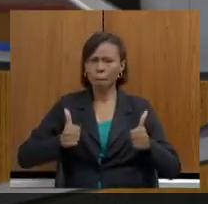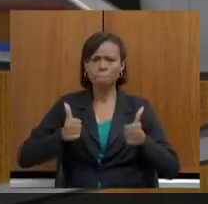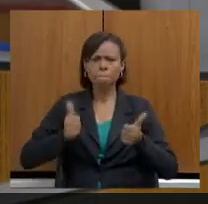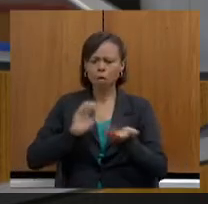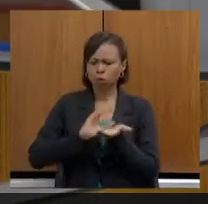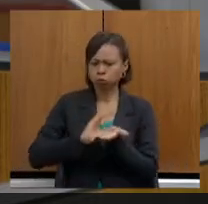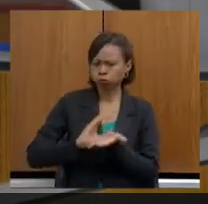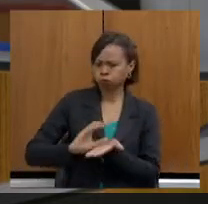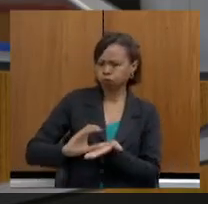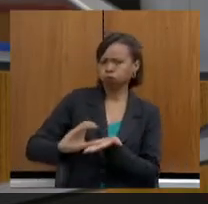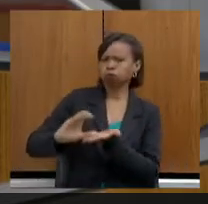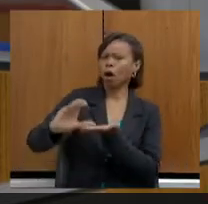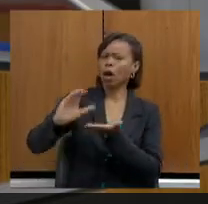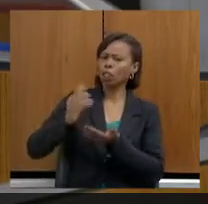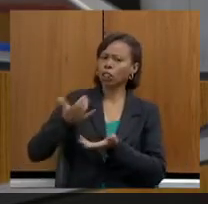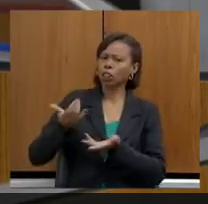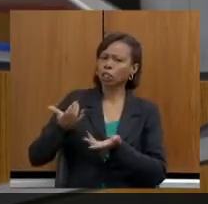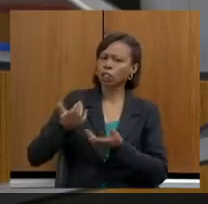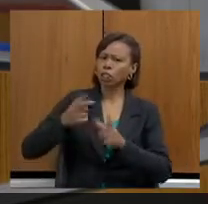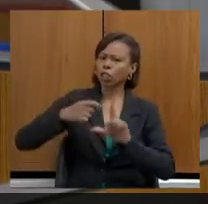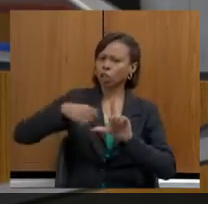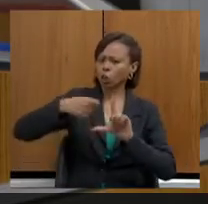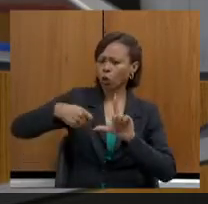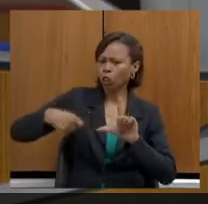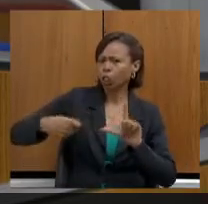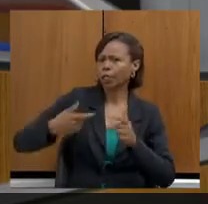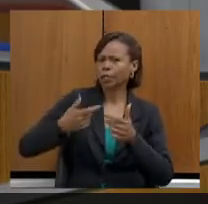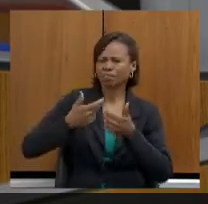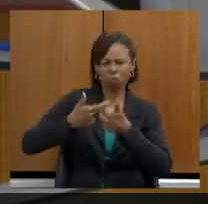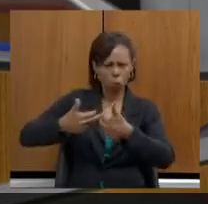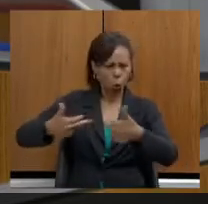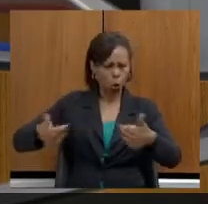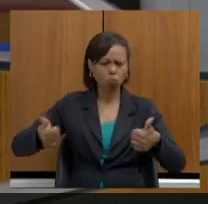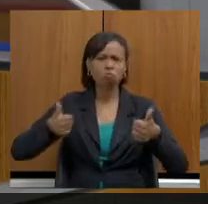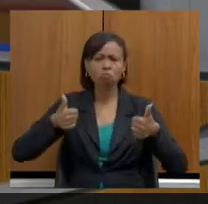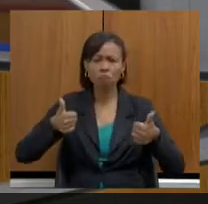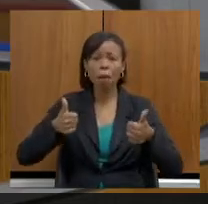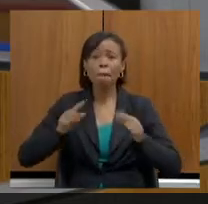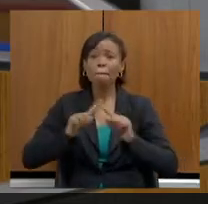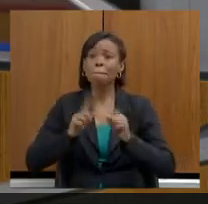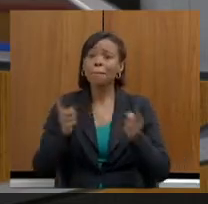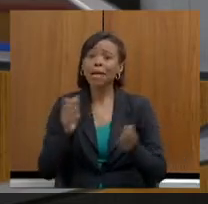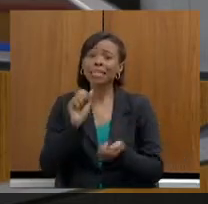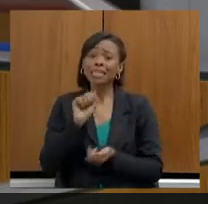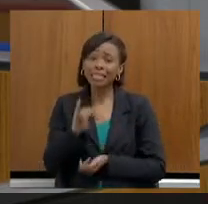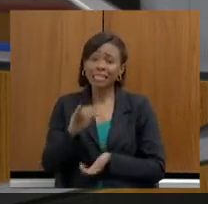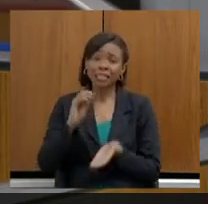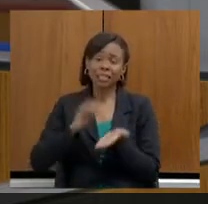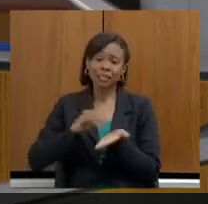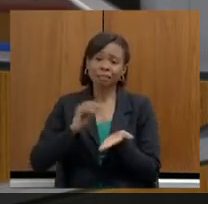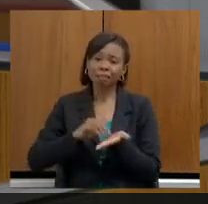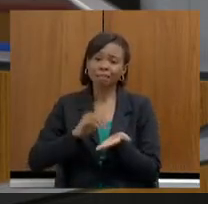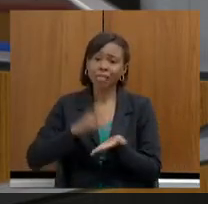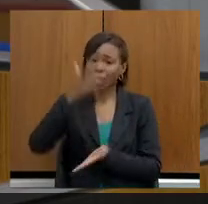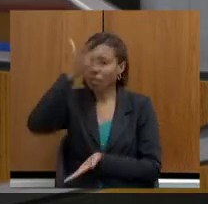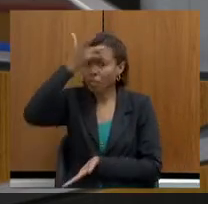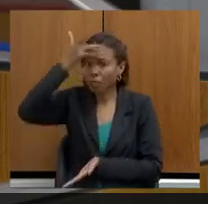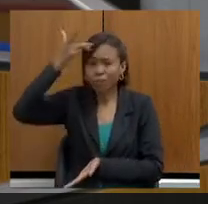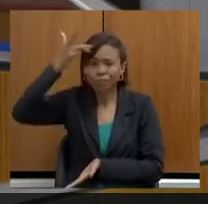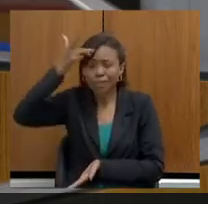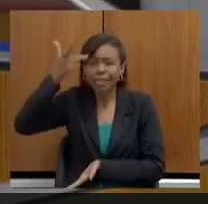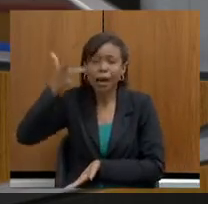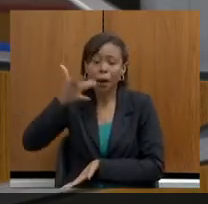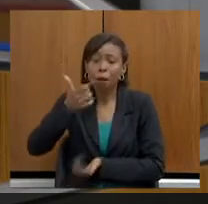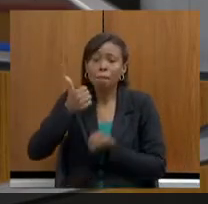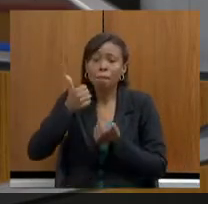investimentos em logística e tudo mais se nós não tivermos aí a a saúde